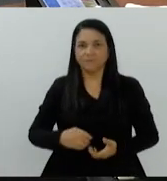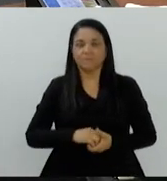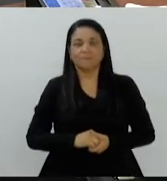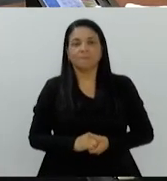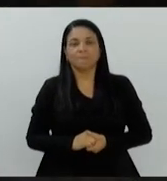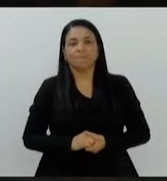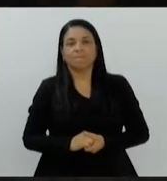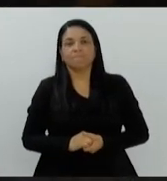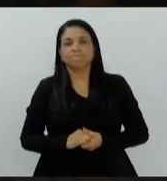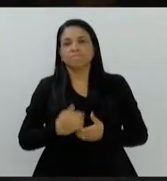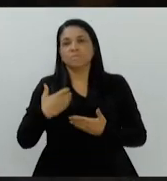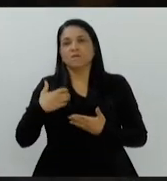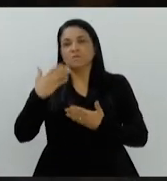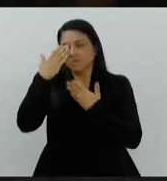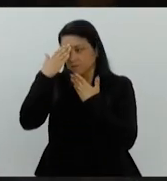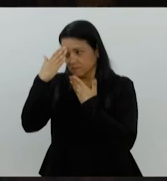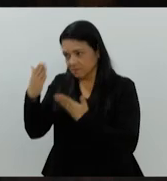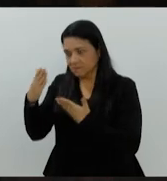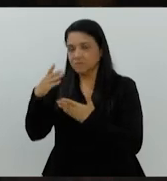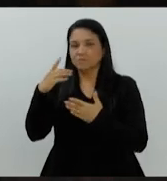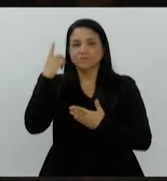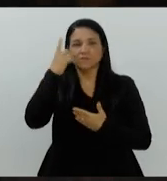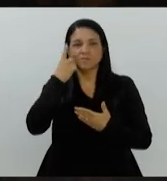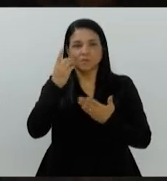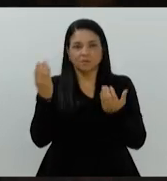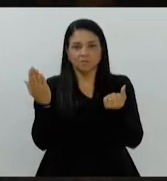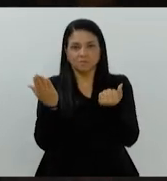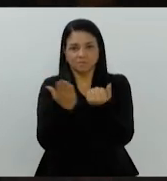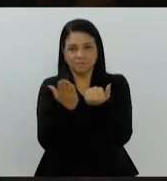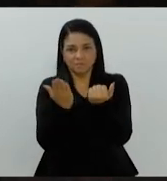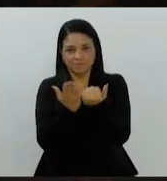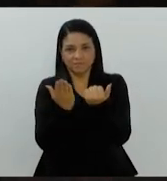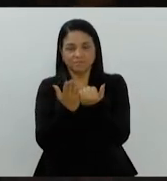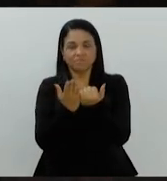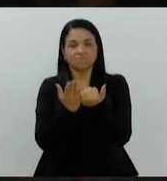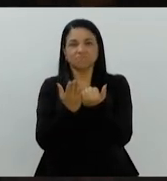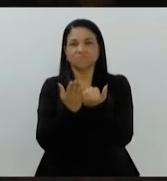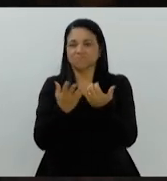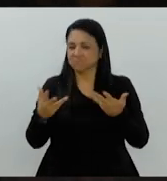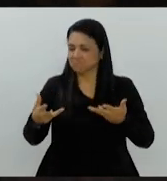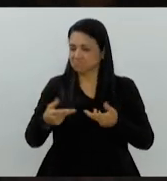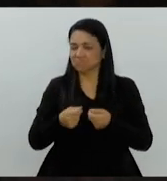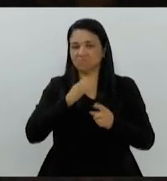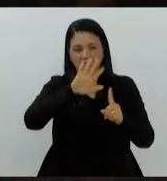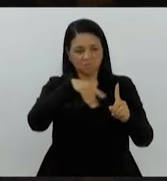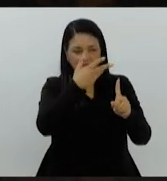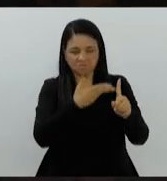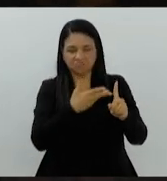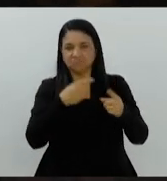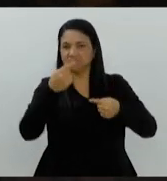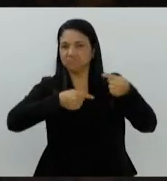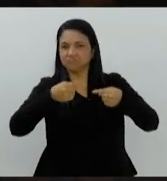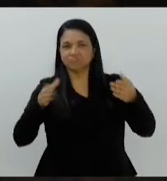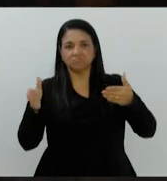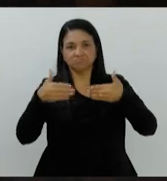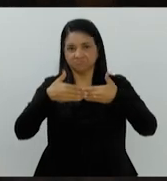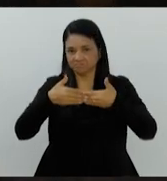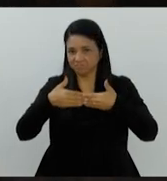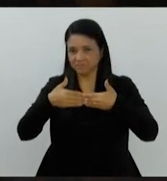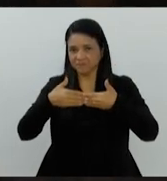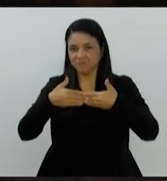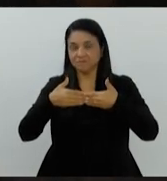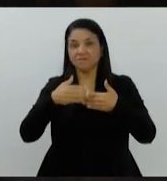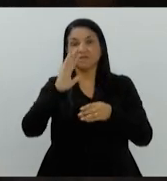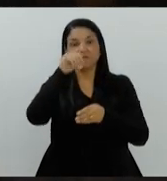Eu que agradeço, deputado Samuel Malafaia, e bela homenagem de Vossa Excelência. Não havendo mais quem queira discutir, encerrada a discussão.